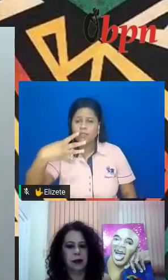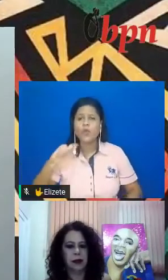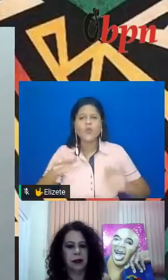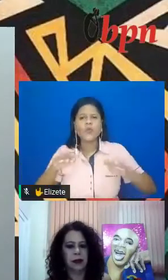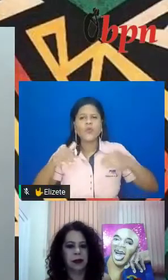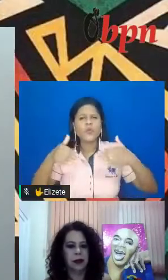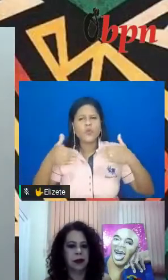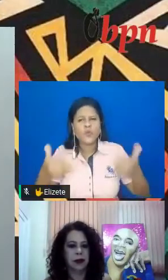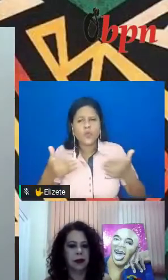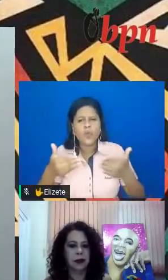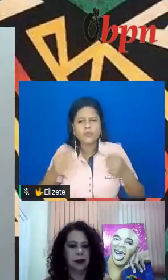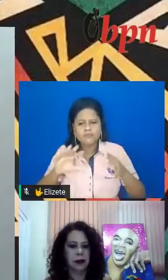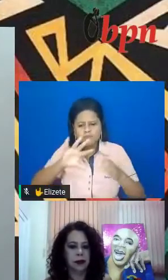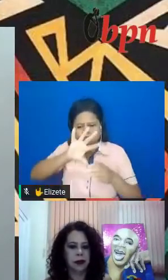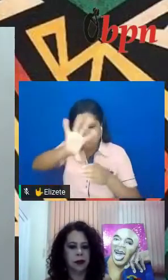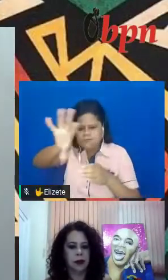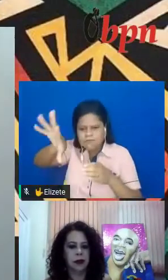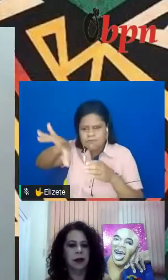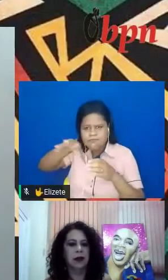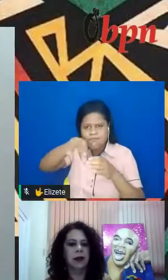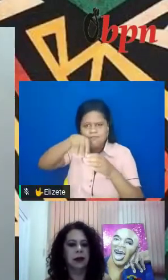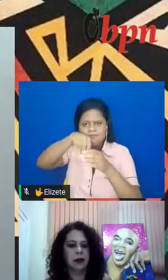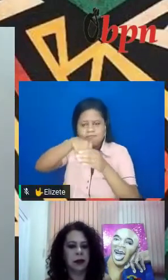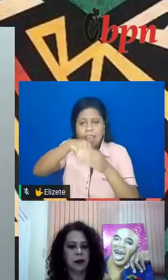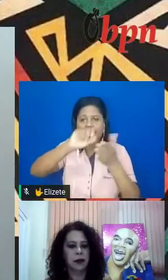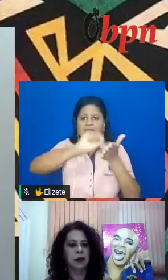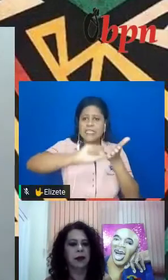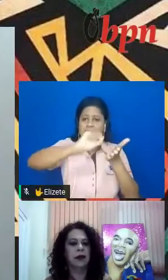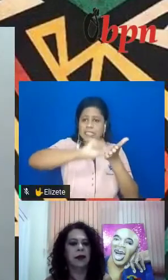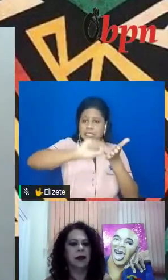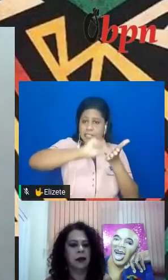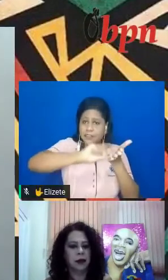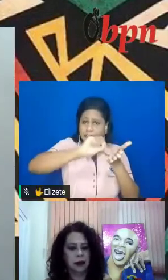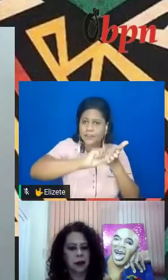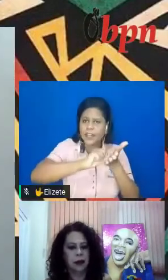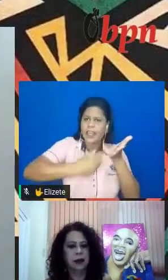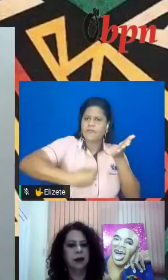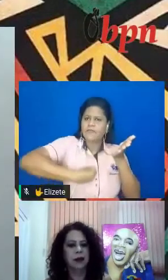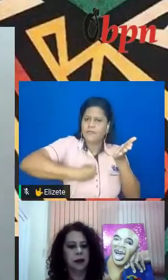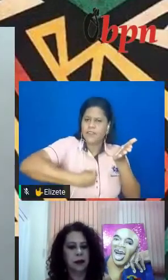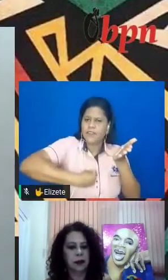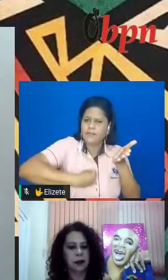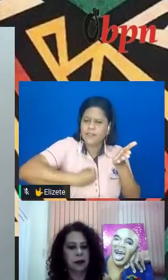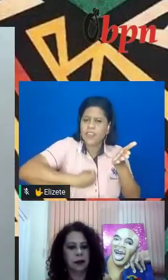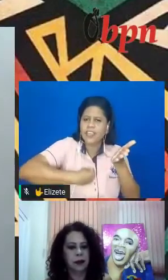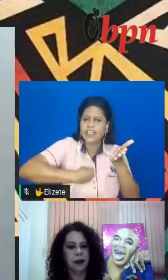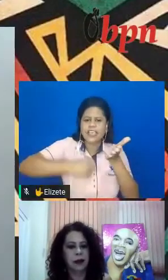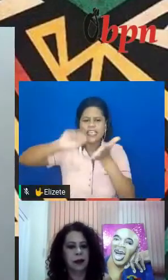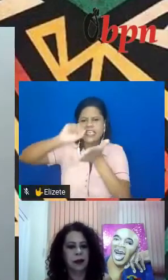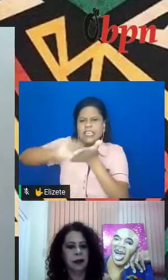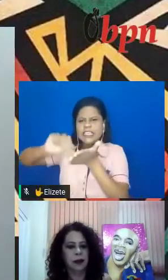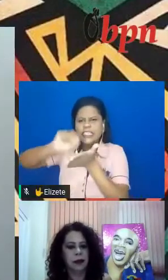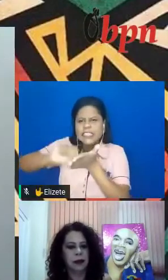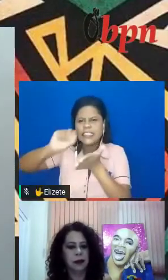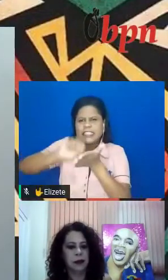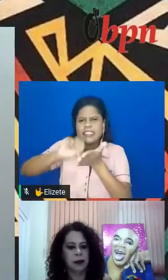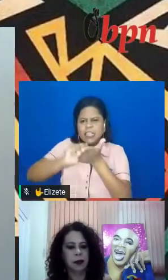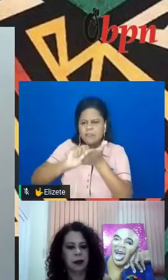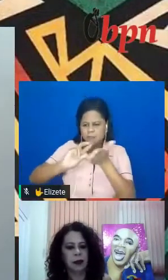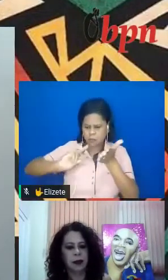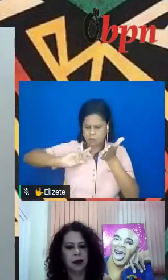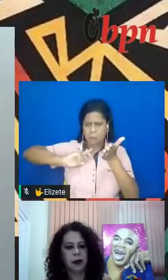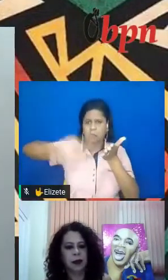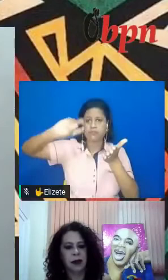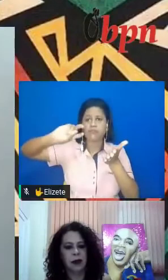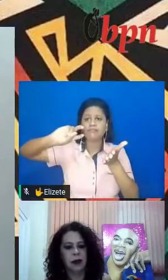entre escrever, viver, escrever-se vendo, e aí esse